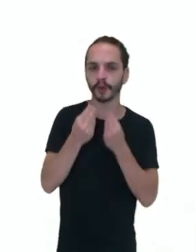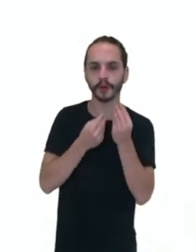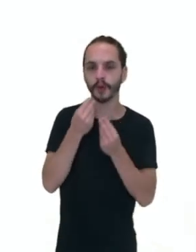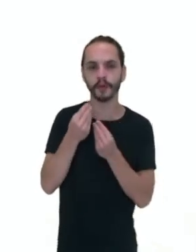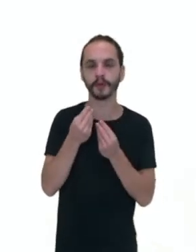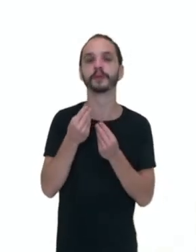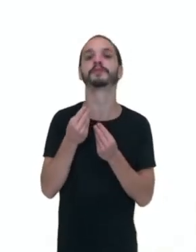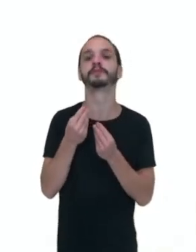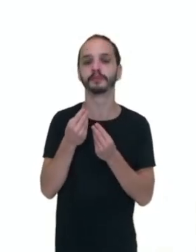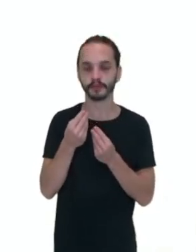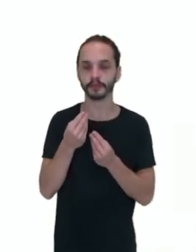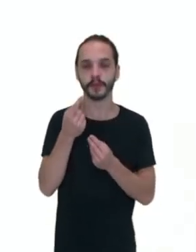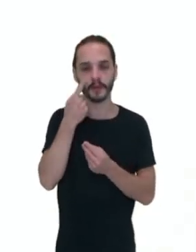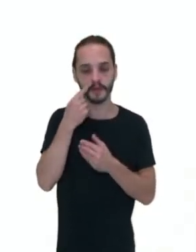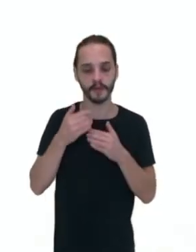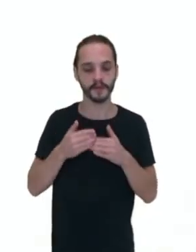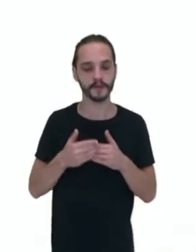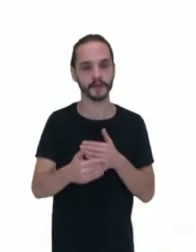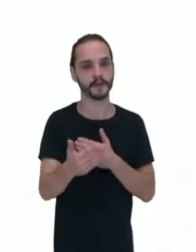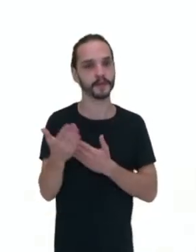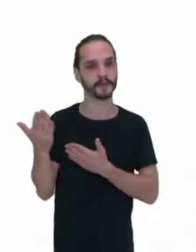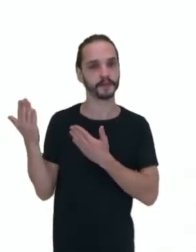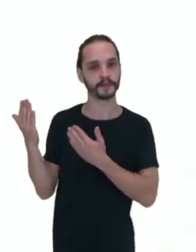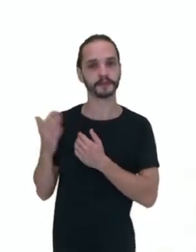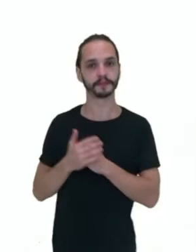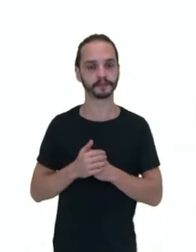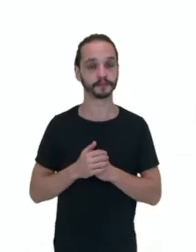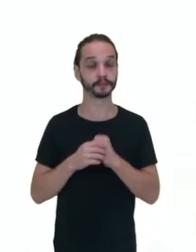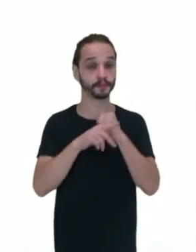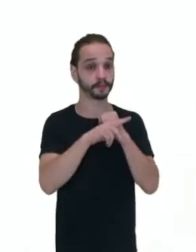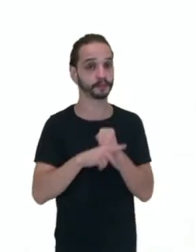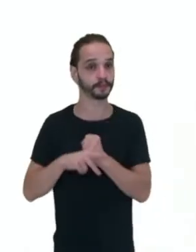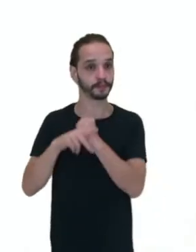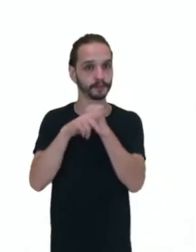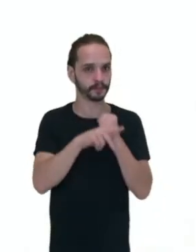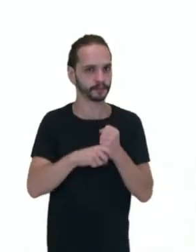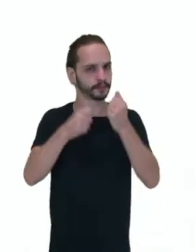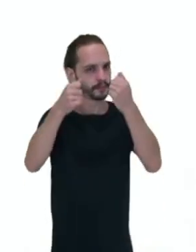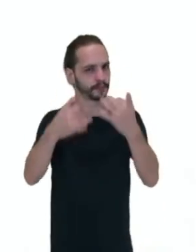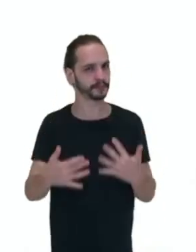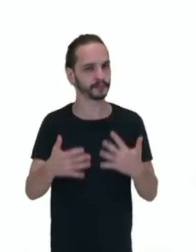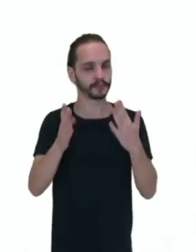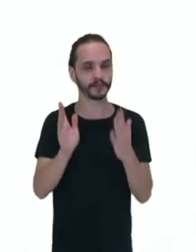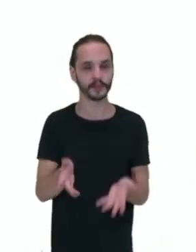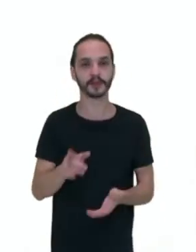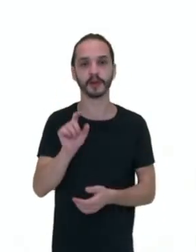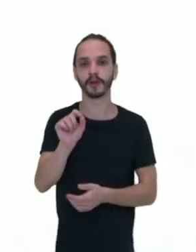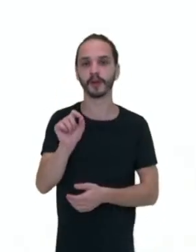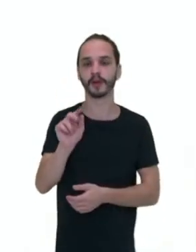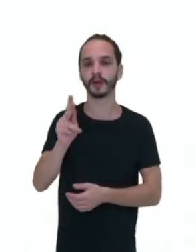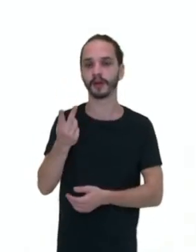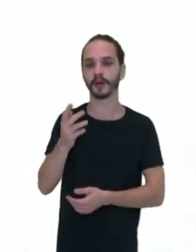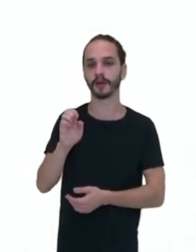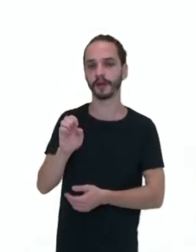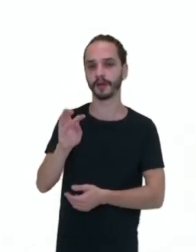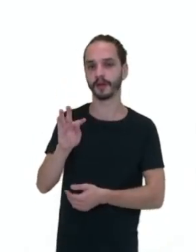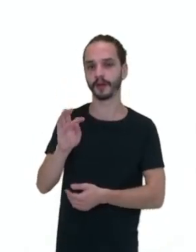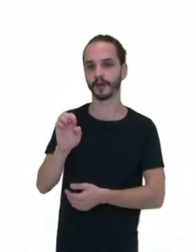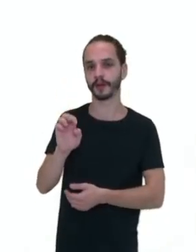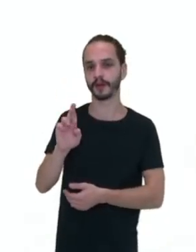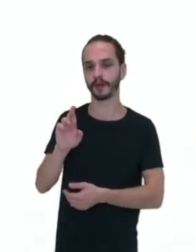ver então a nutrição. Então os protozoários, como eu havia falado para vocês, são organismos heterotróficos